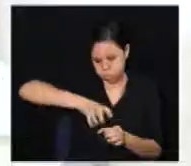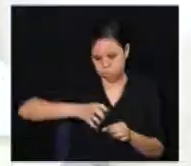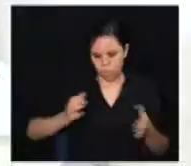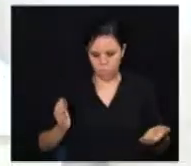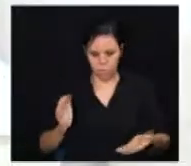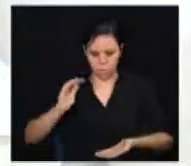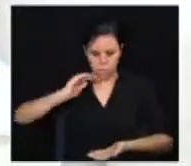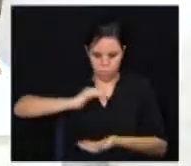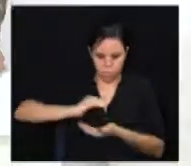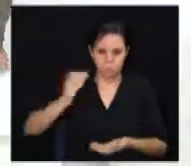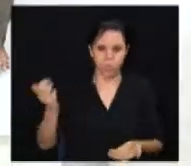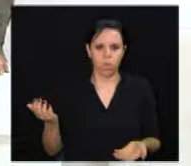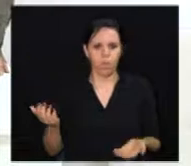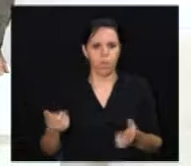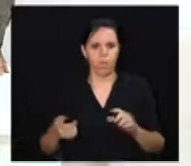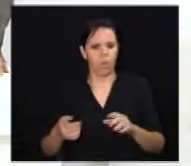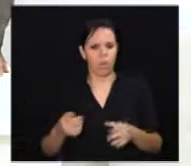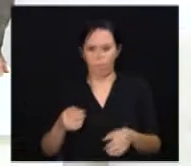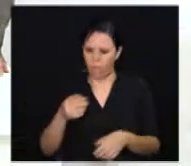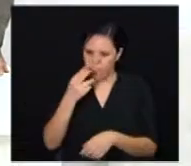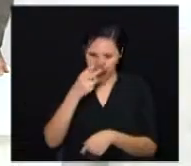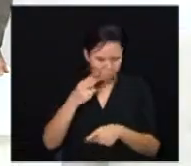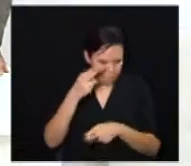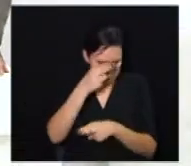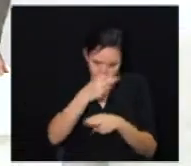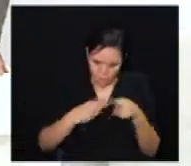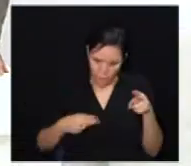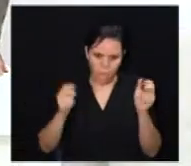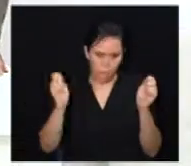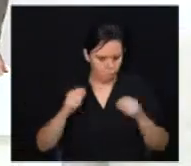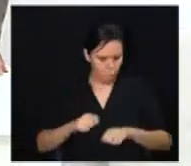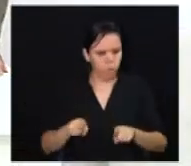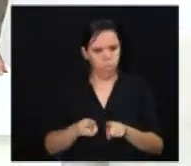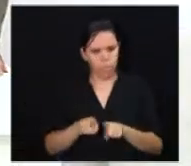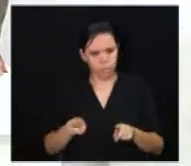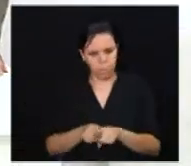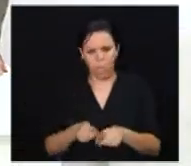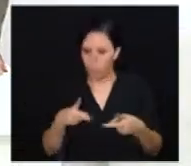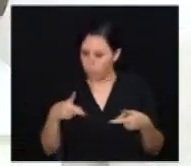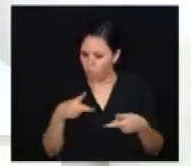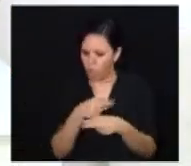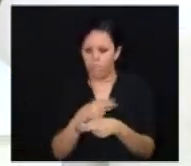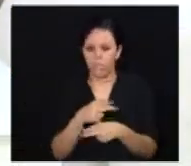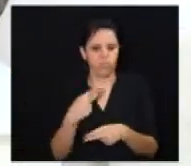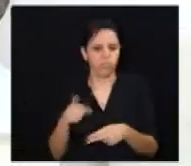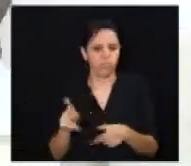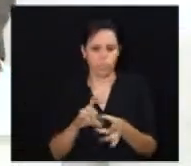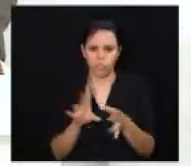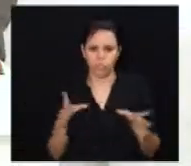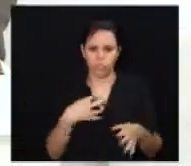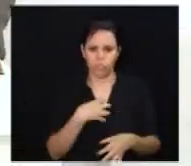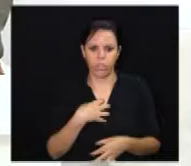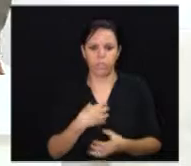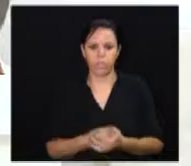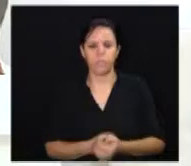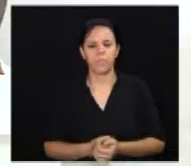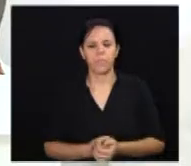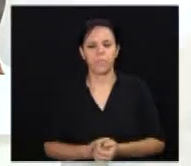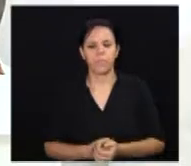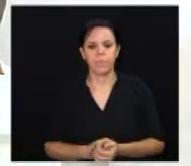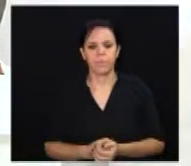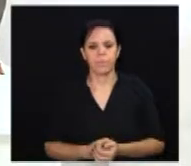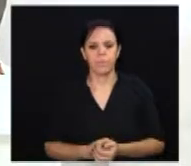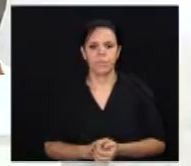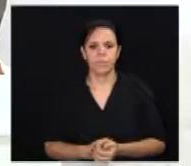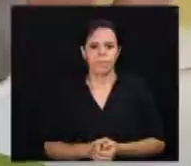pode cortar quadrado com a mão, com a faca mesmo e depois só ir fechando. Pode fazer da maneira que quiser. Não tem desculpa. Não tem. Então não vamos tem. lá. Não